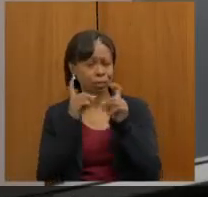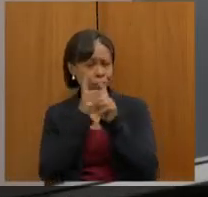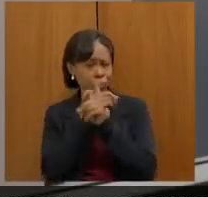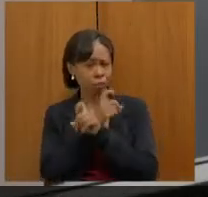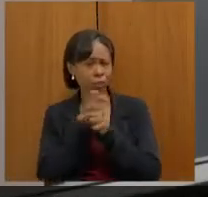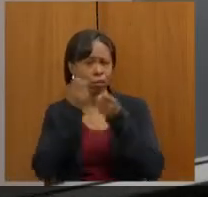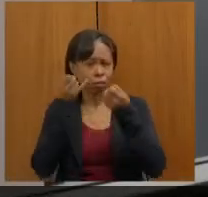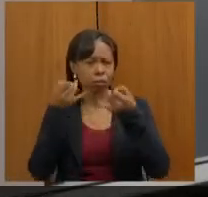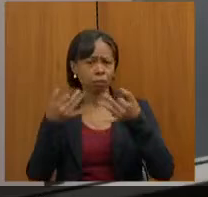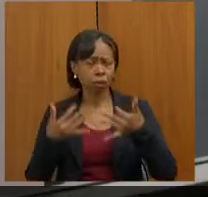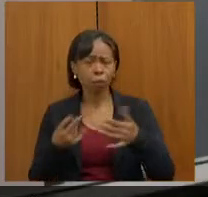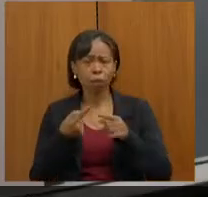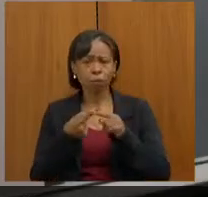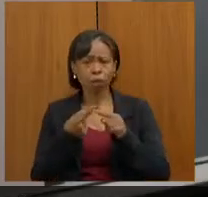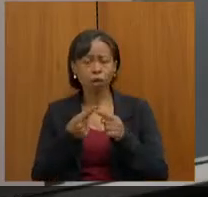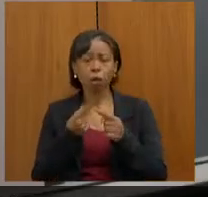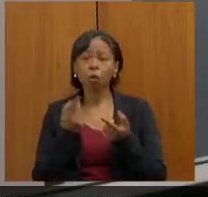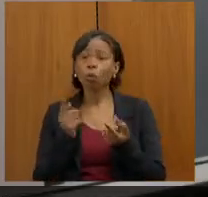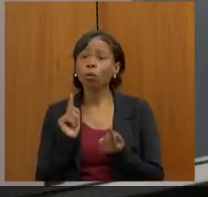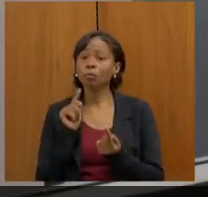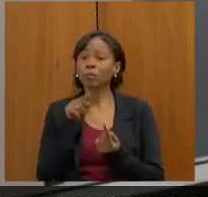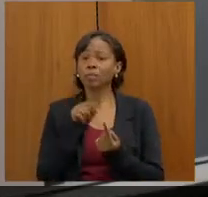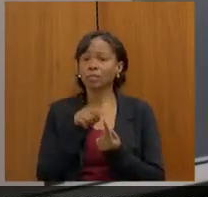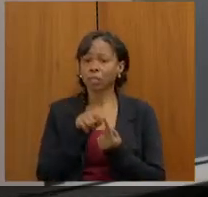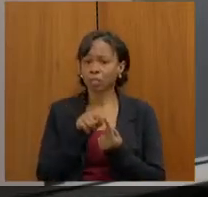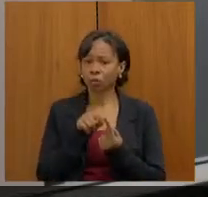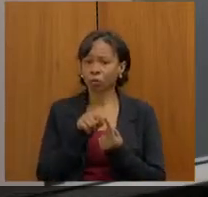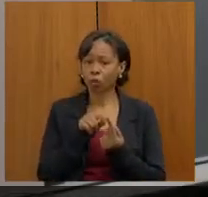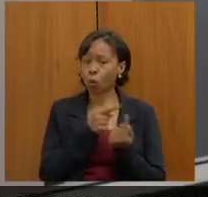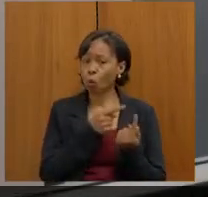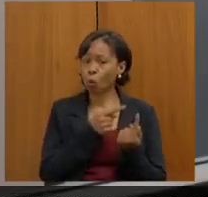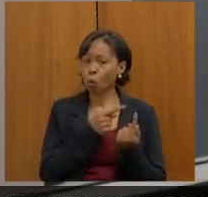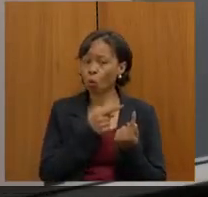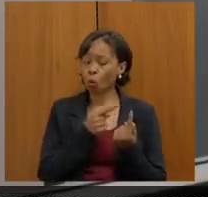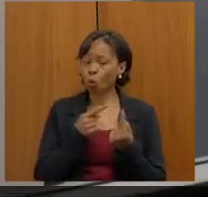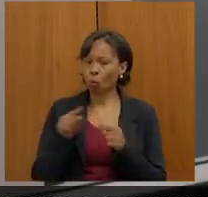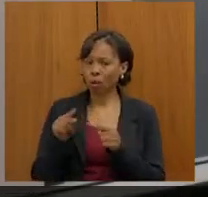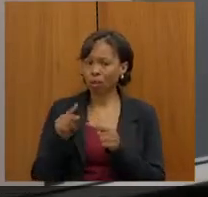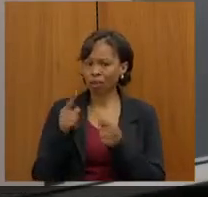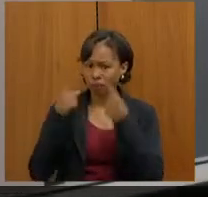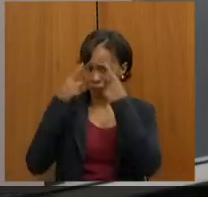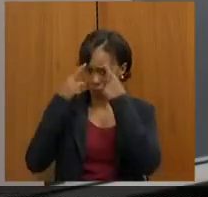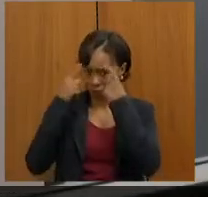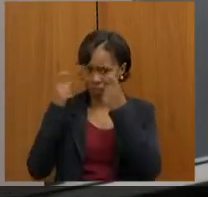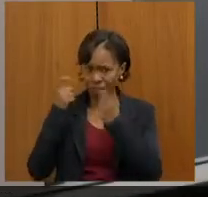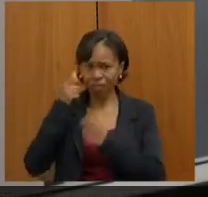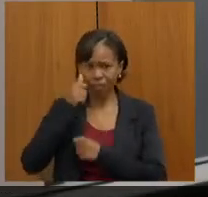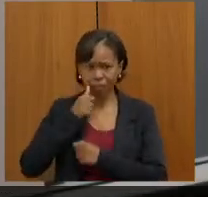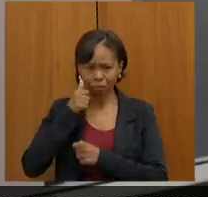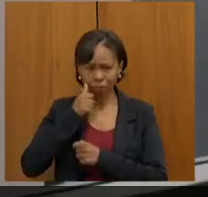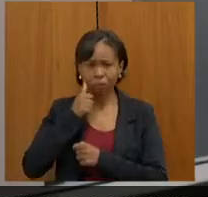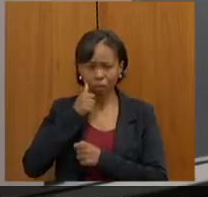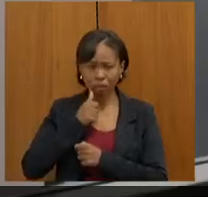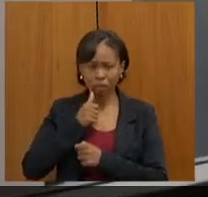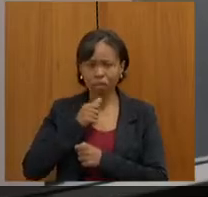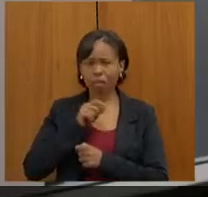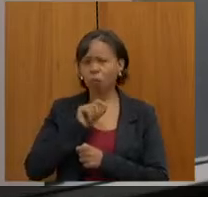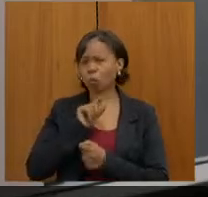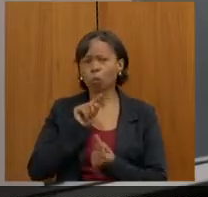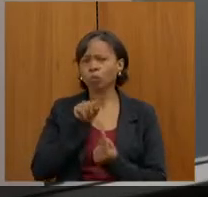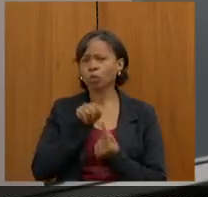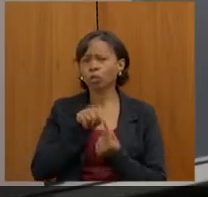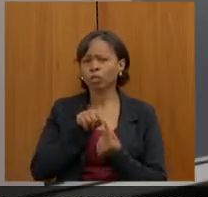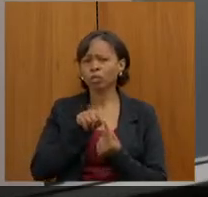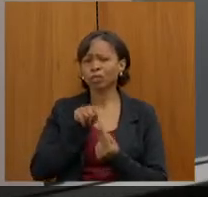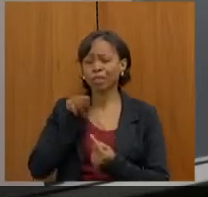nosso objetivo no enfrentamento à violência contra a mulher justamente deixá-la viva é lutar pela vida da mulher